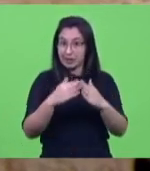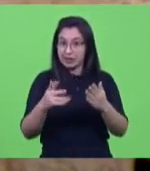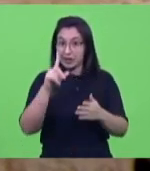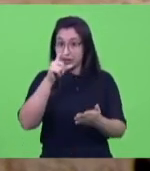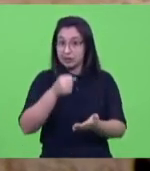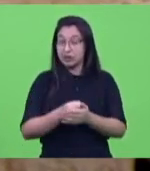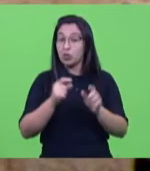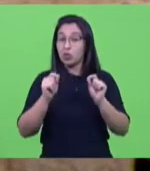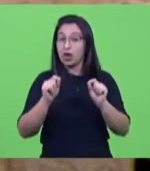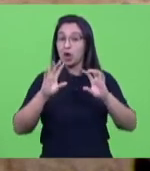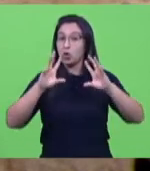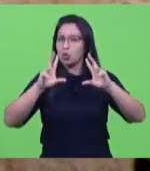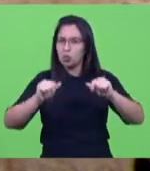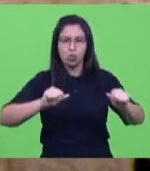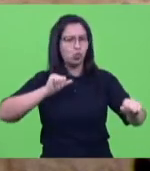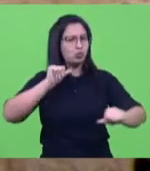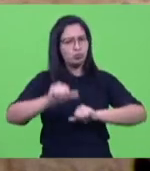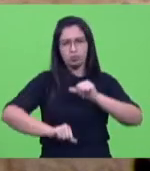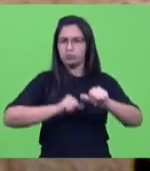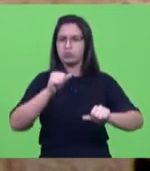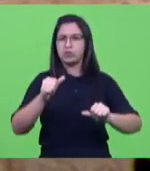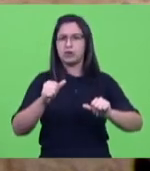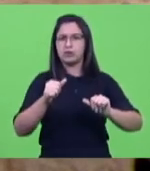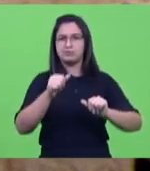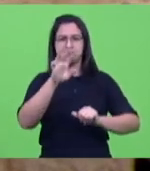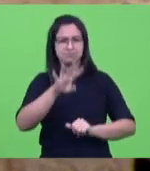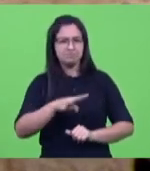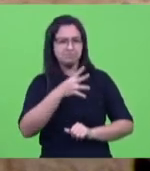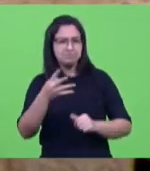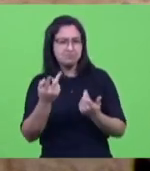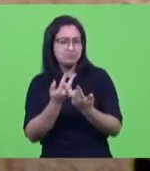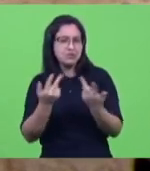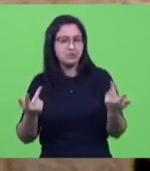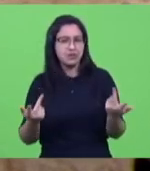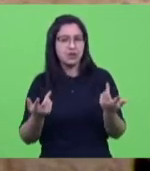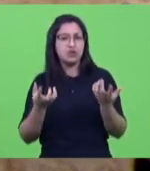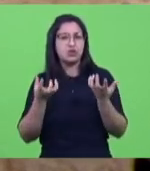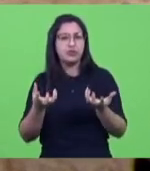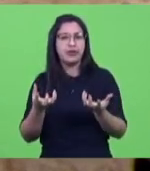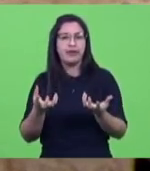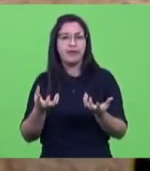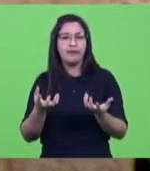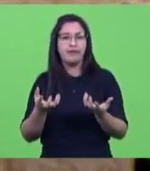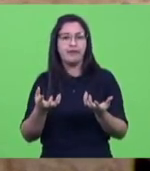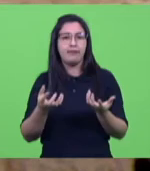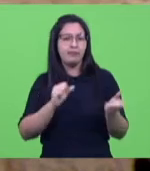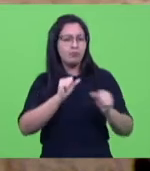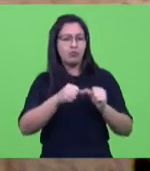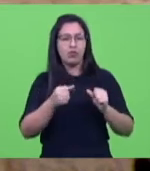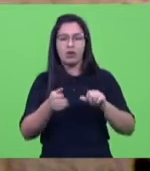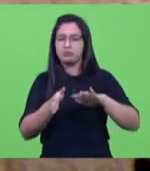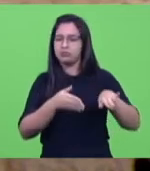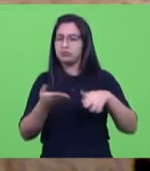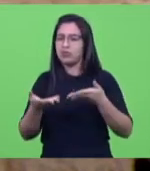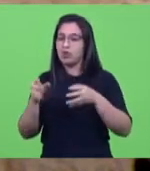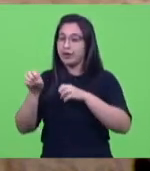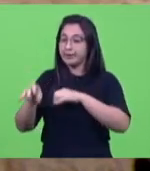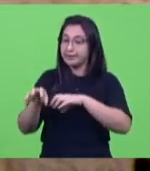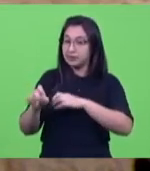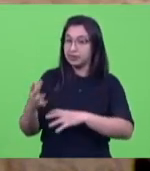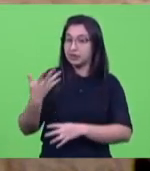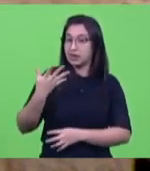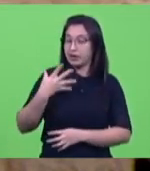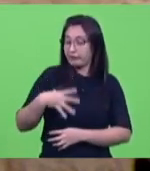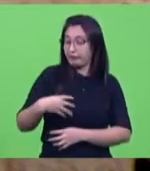a sua agenda, todo o seu cronograma para se dedicar à educação dessa criança. Então, ele tem todo o